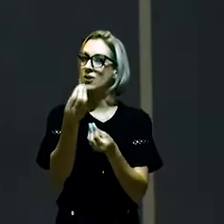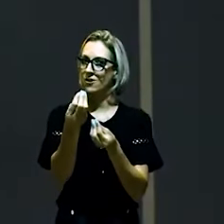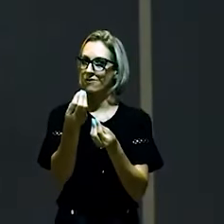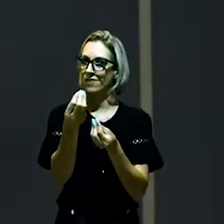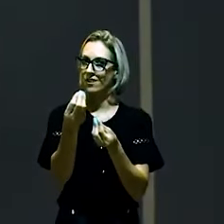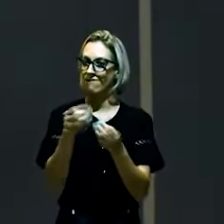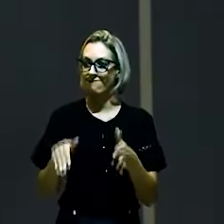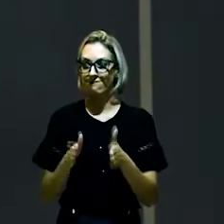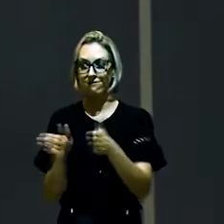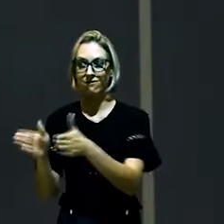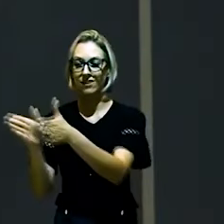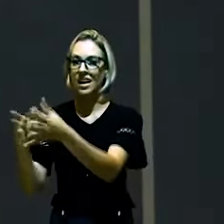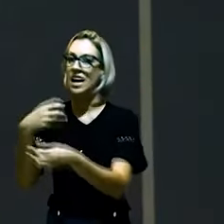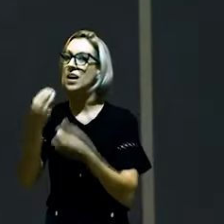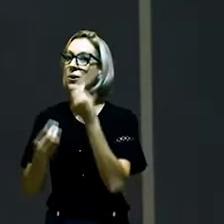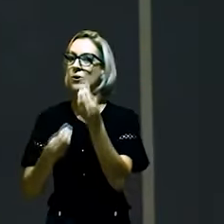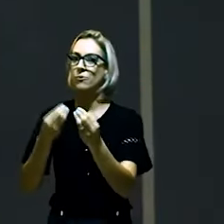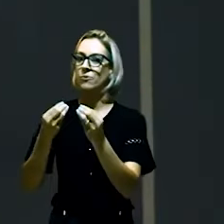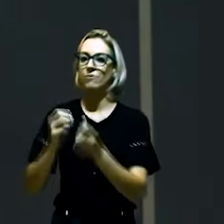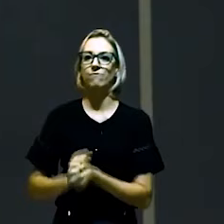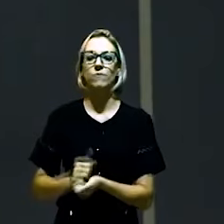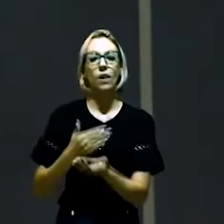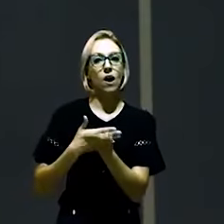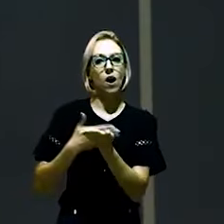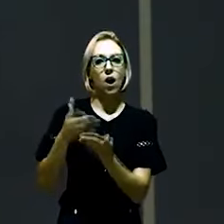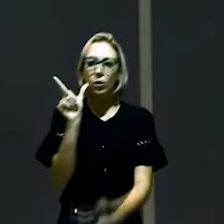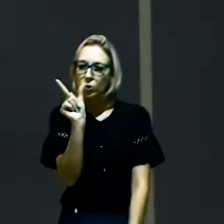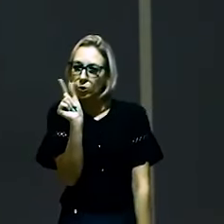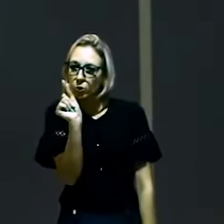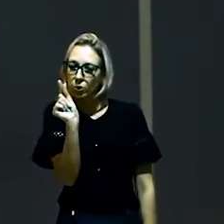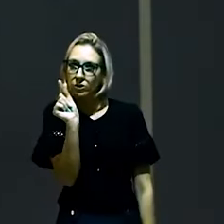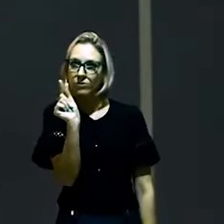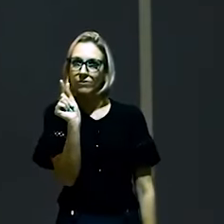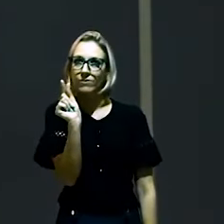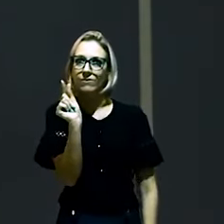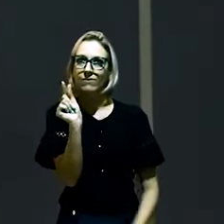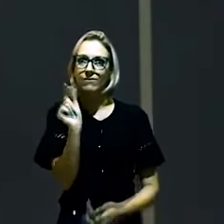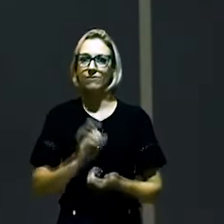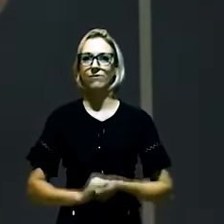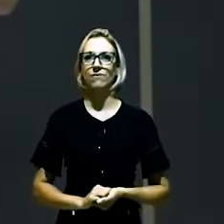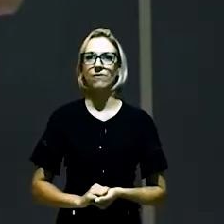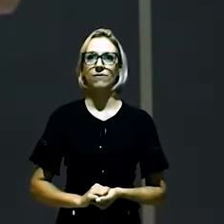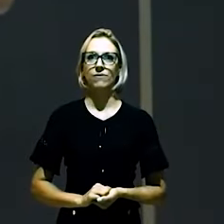As coisas começam pequeno. É um excessinho aqui,